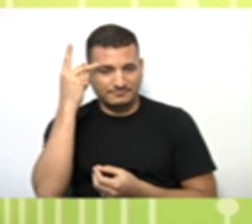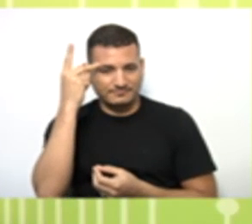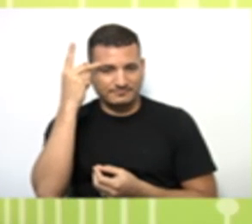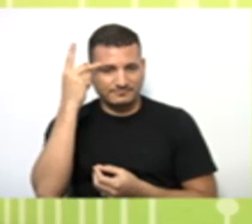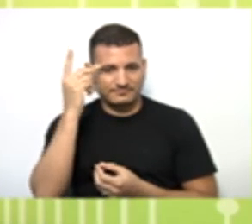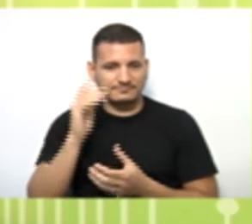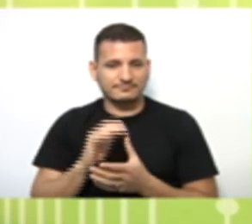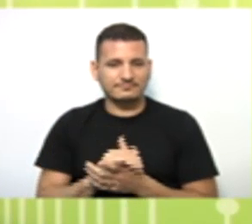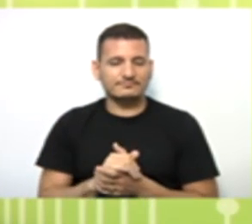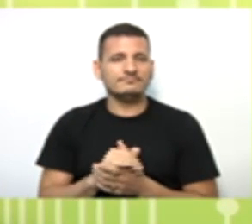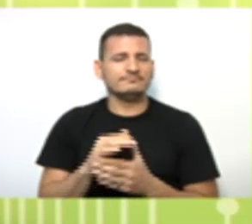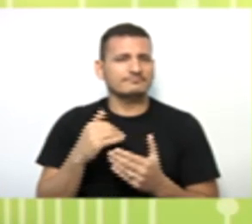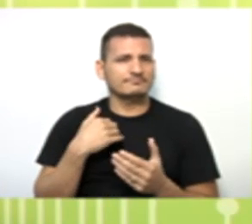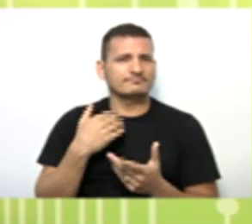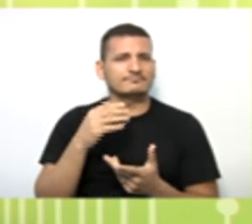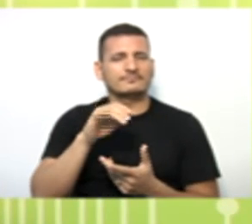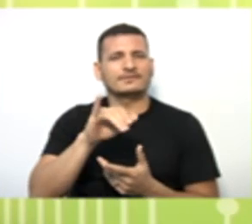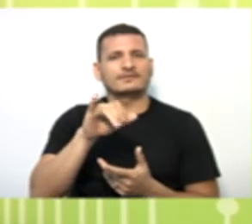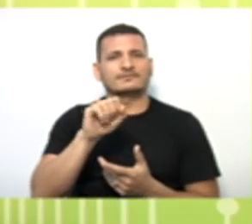eu acho que o nosso aluno Ismael...